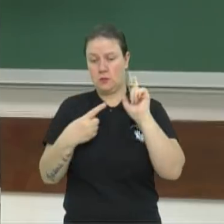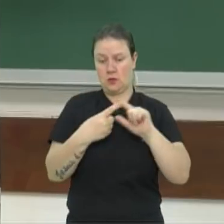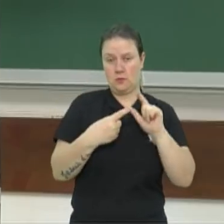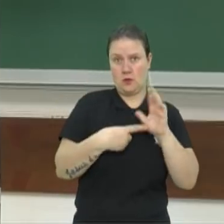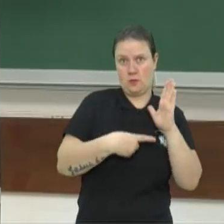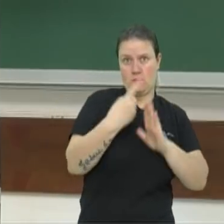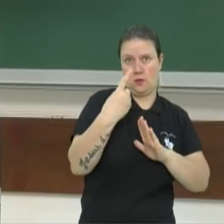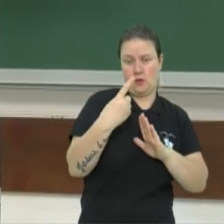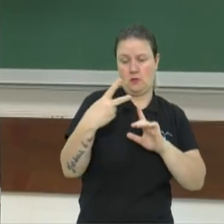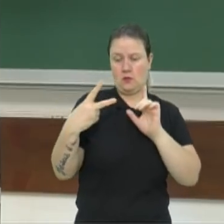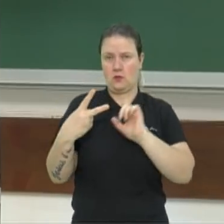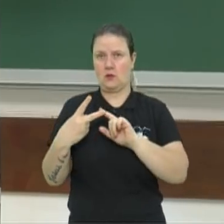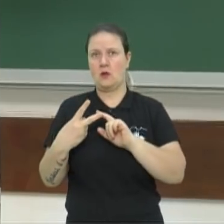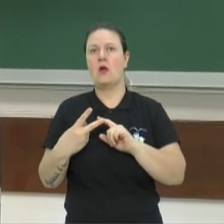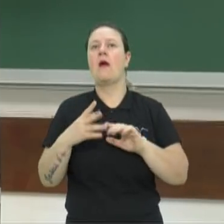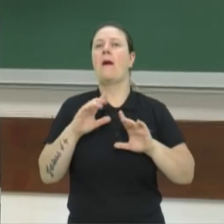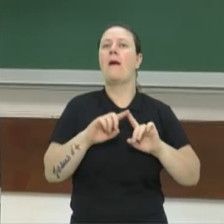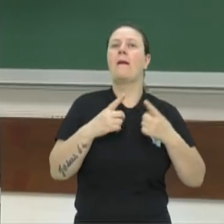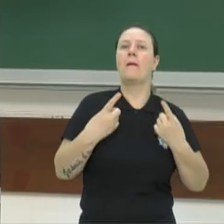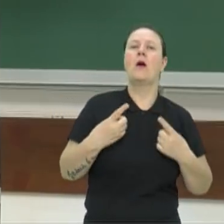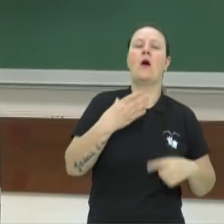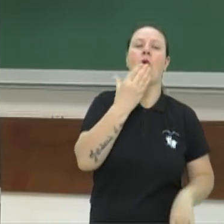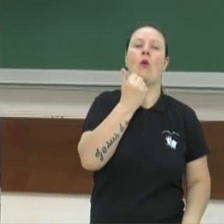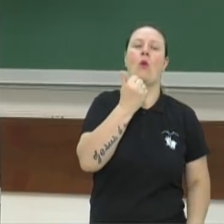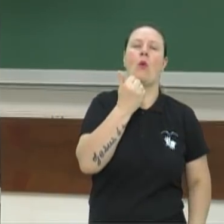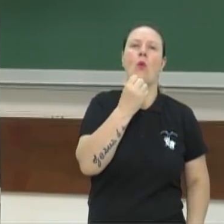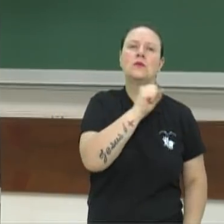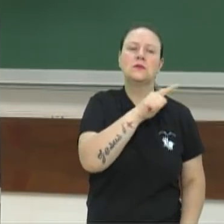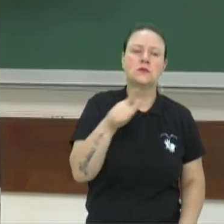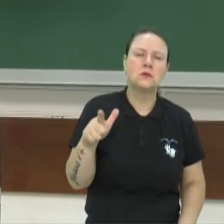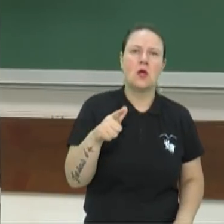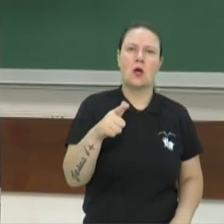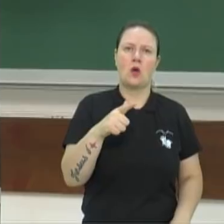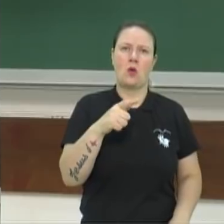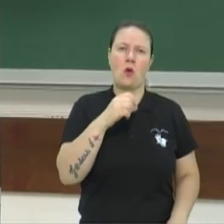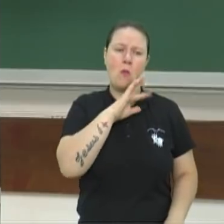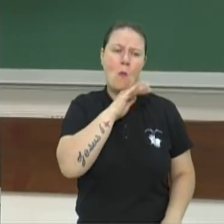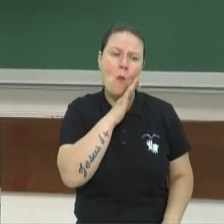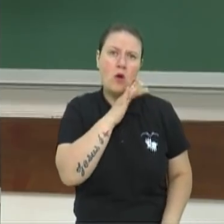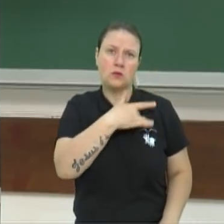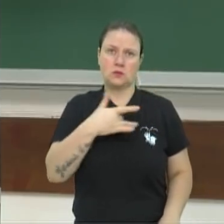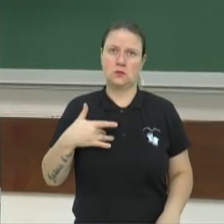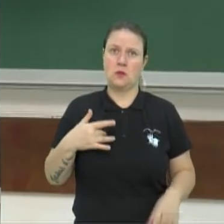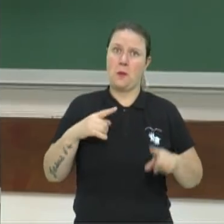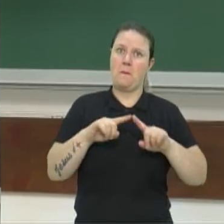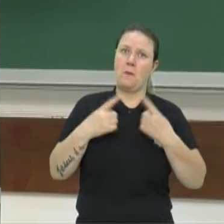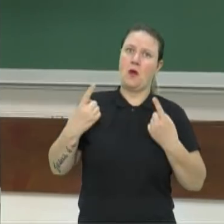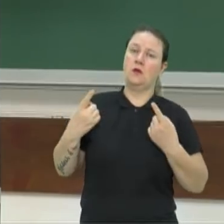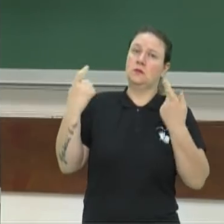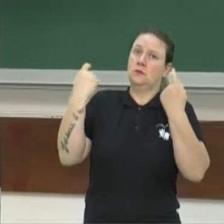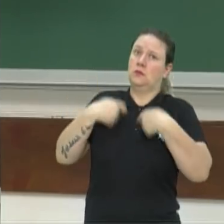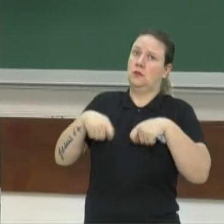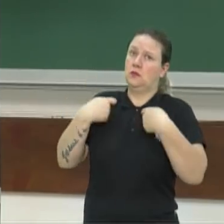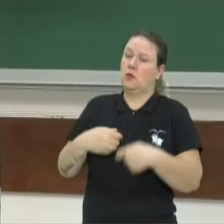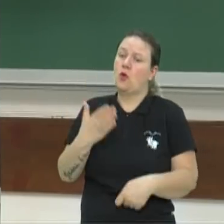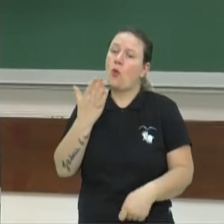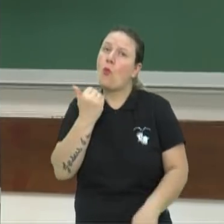Embora o sal faça mal à saúde, é necessário consumi-lo por causa do iodo,